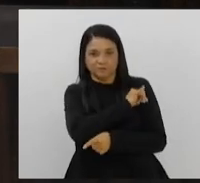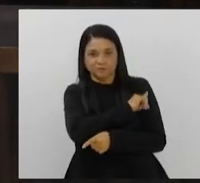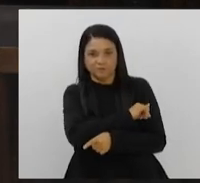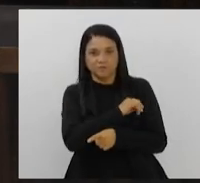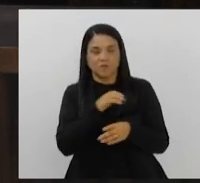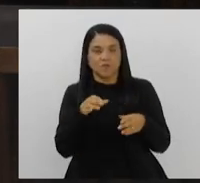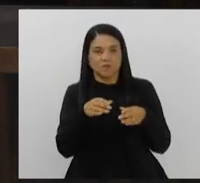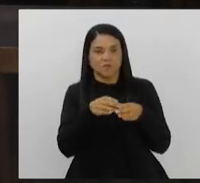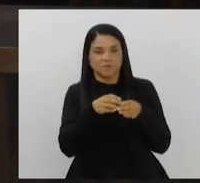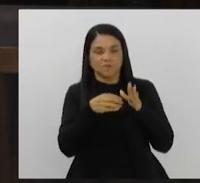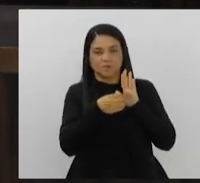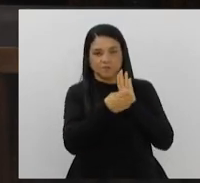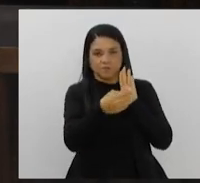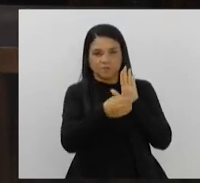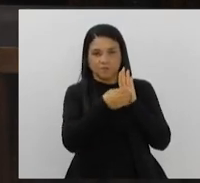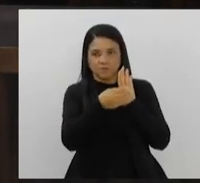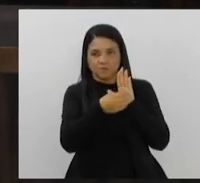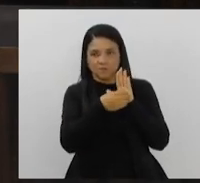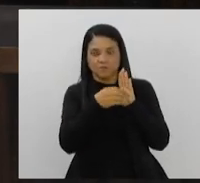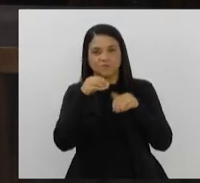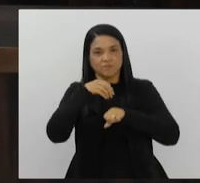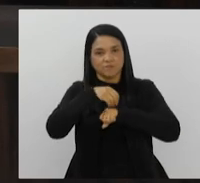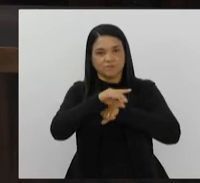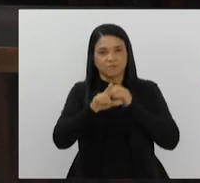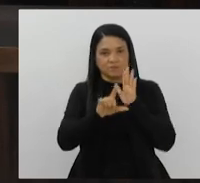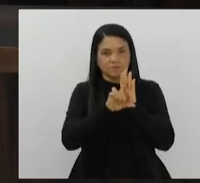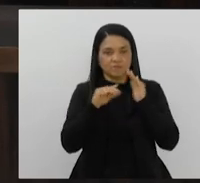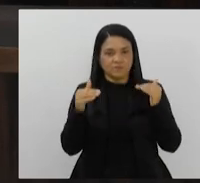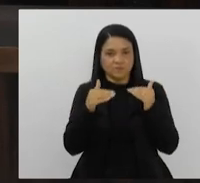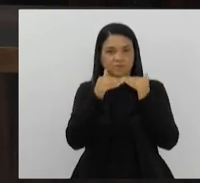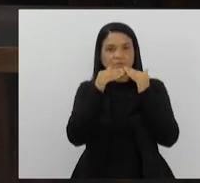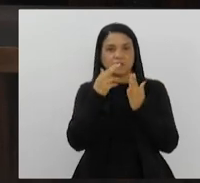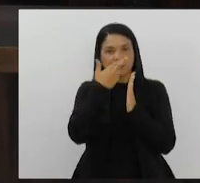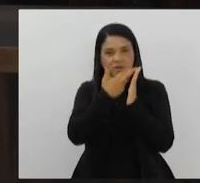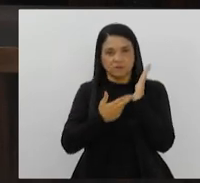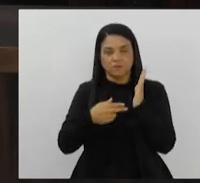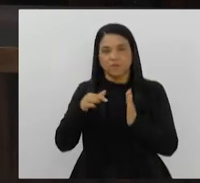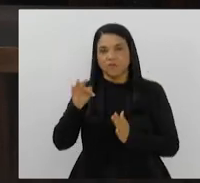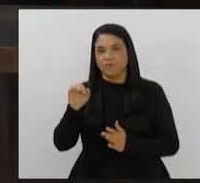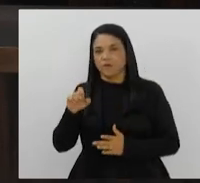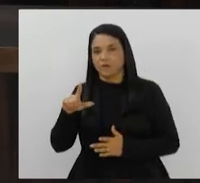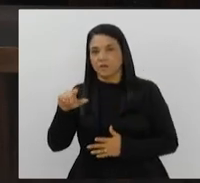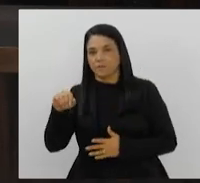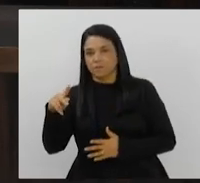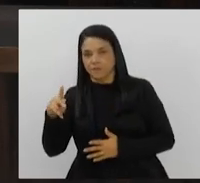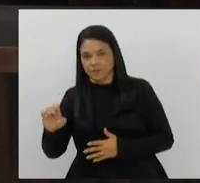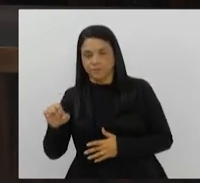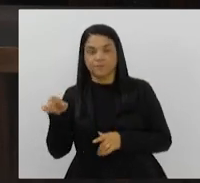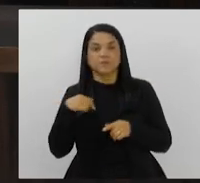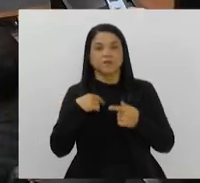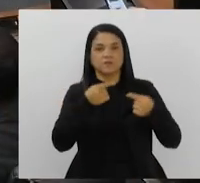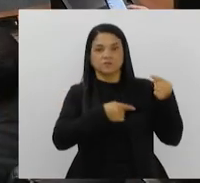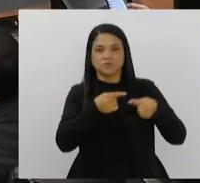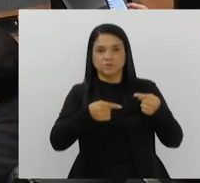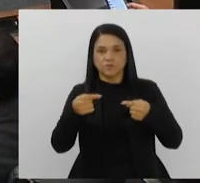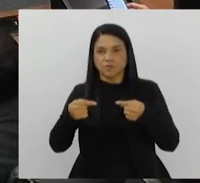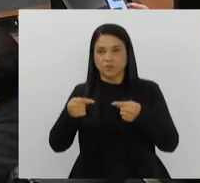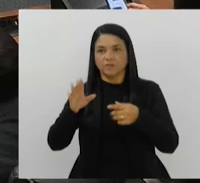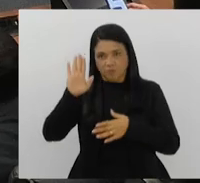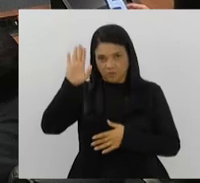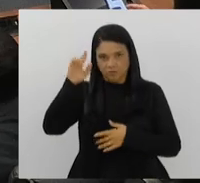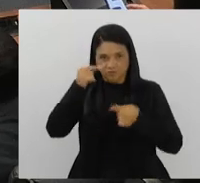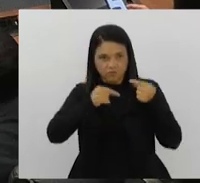Comissão de Indicação Legislativa, favorável. Relator, Felipe Soares. Em discussão. Para discutir,